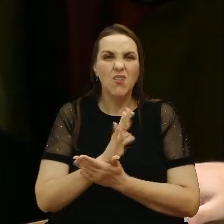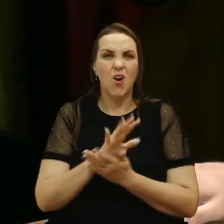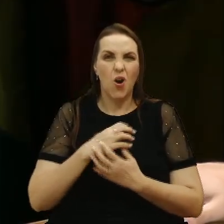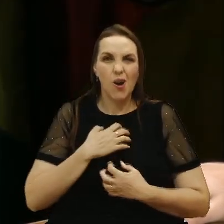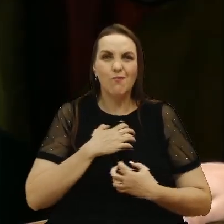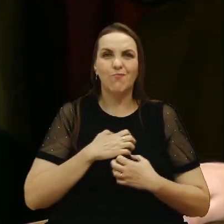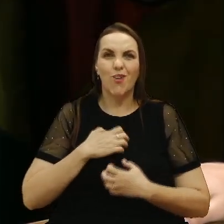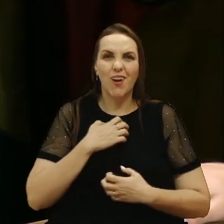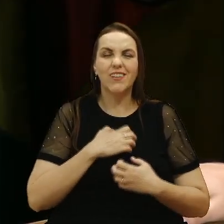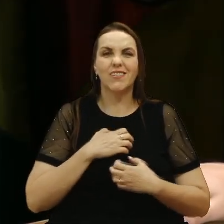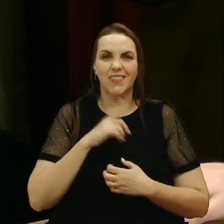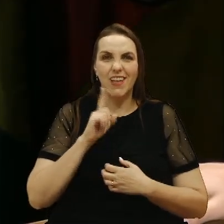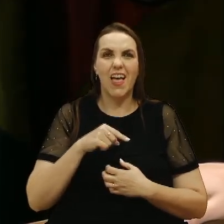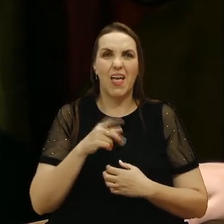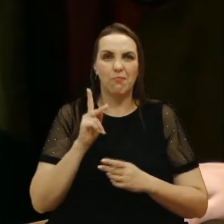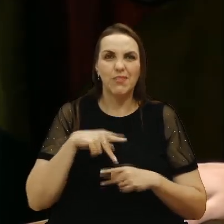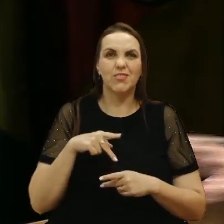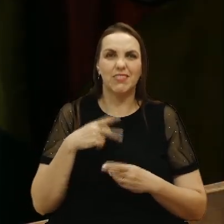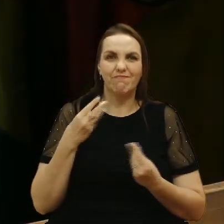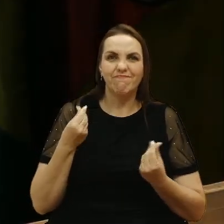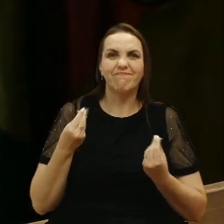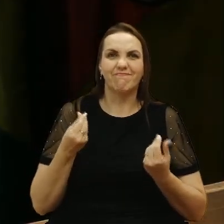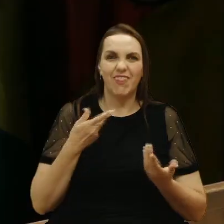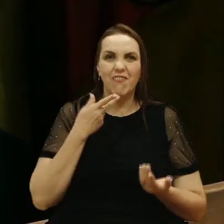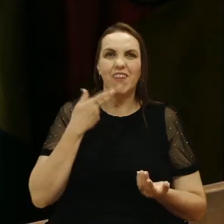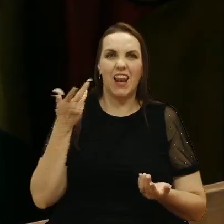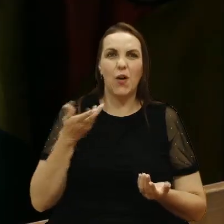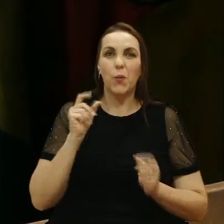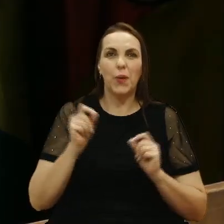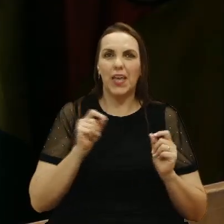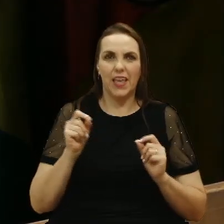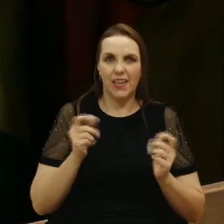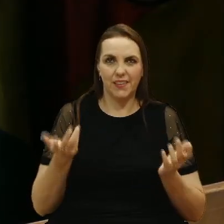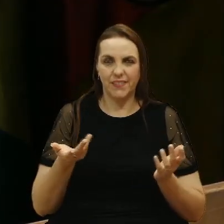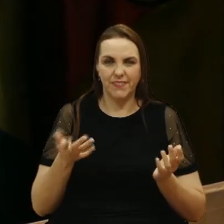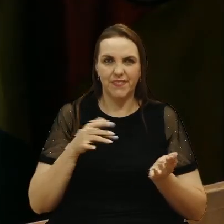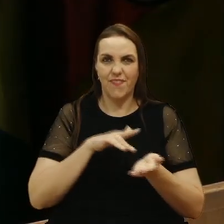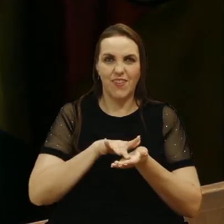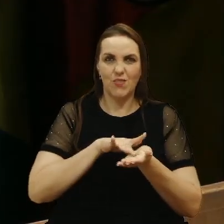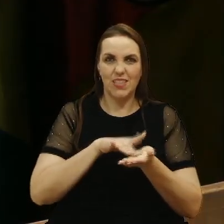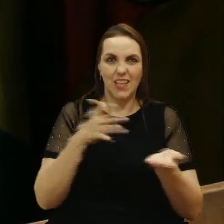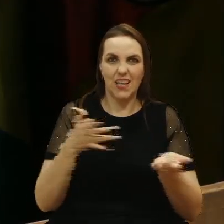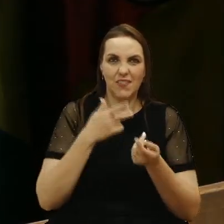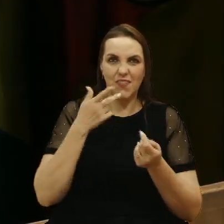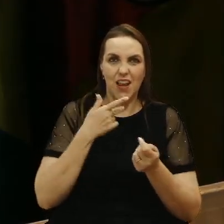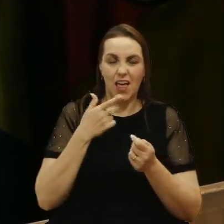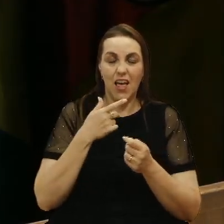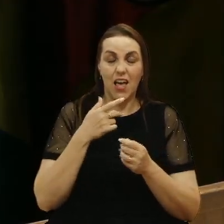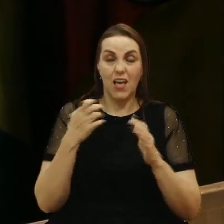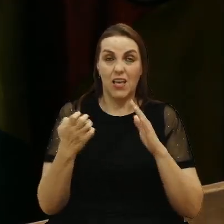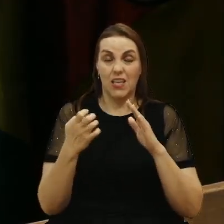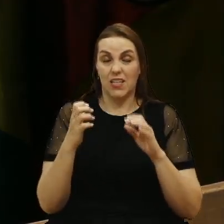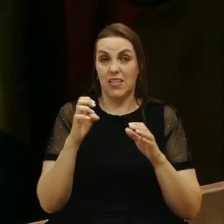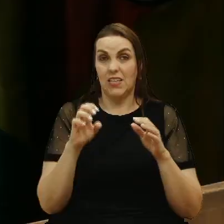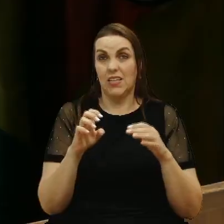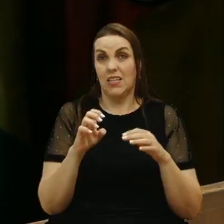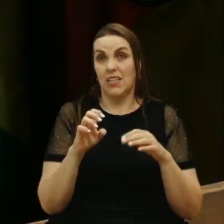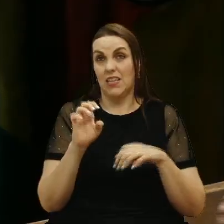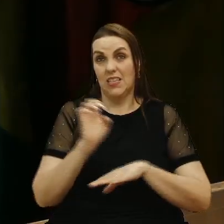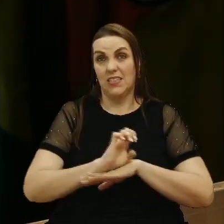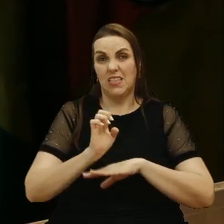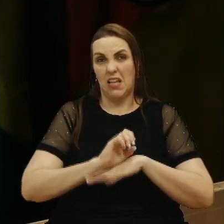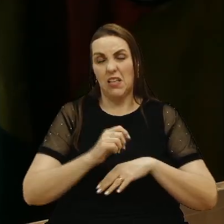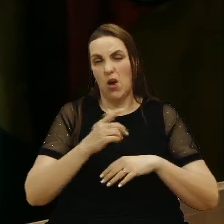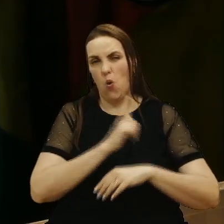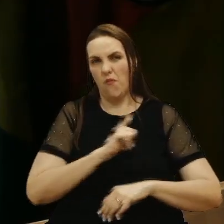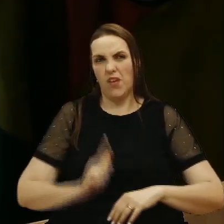da hipocrisia das pessoas de falarem que o Estado é inchado e enquanto deitam a leitoa vão lá e